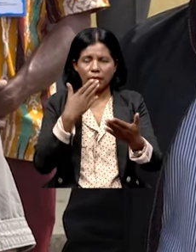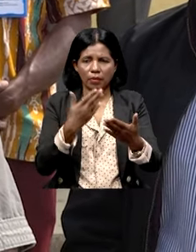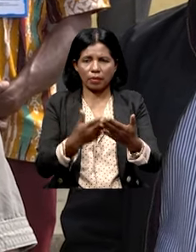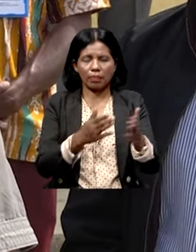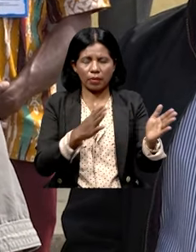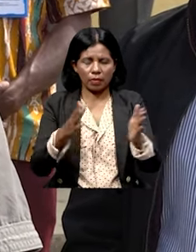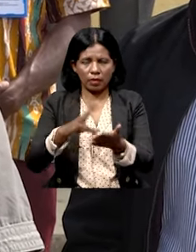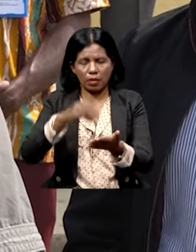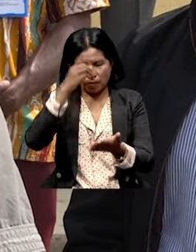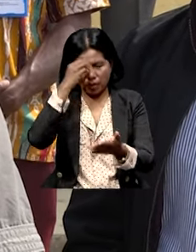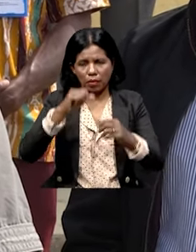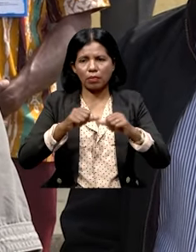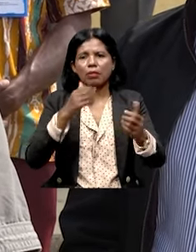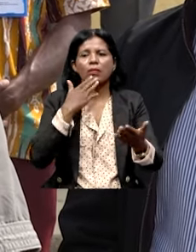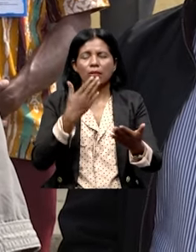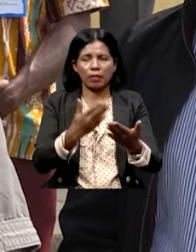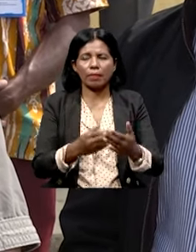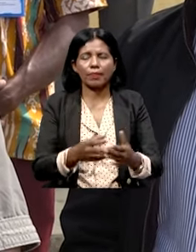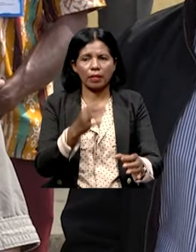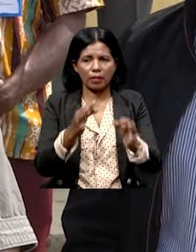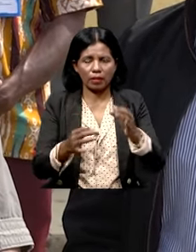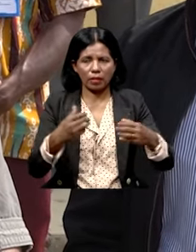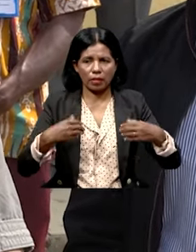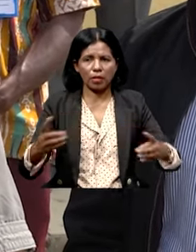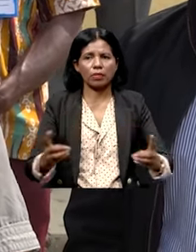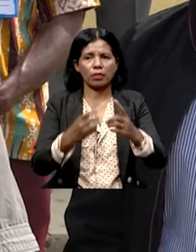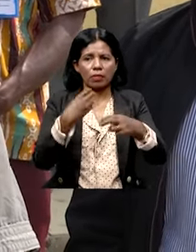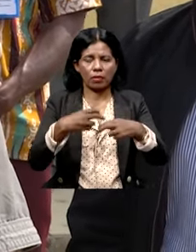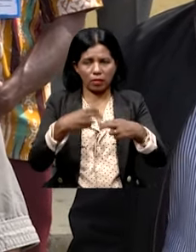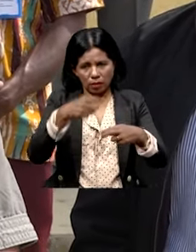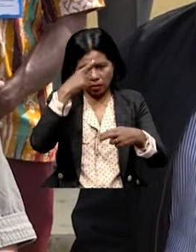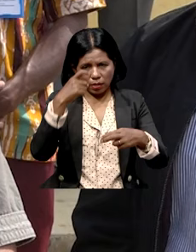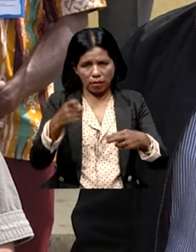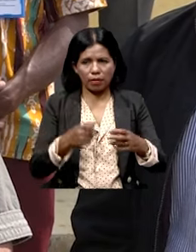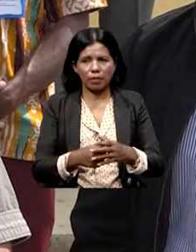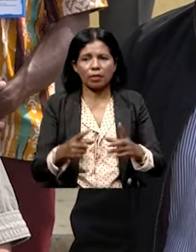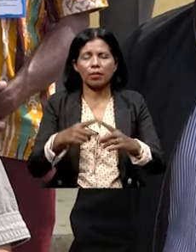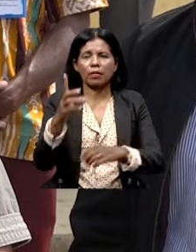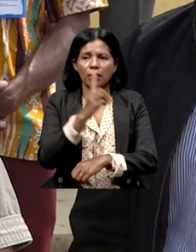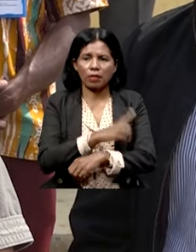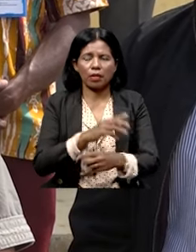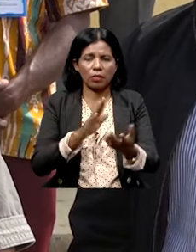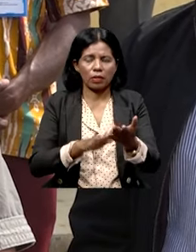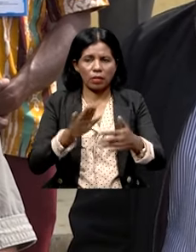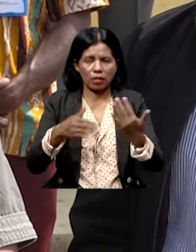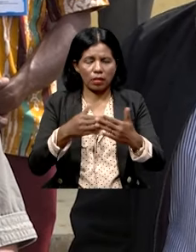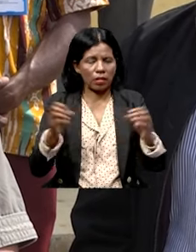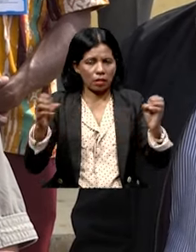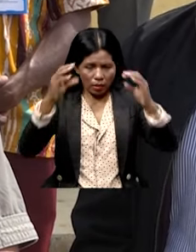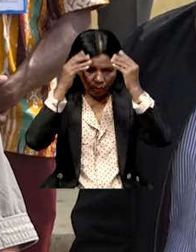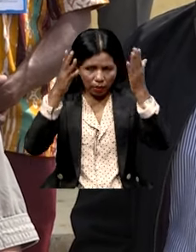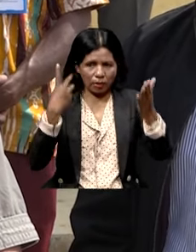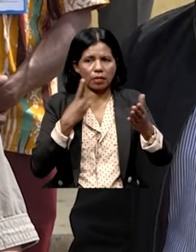processo de ensino e aprendizagem lá o dia. Mas que ia dificuldade de ver, né? Também, né? Mas que a mãe, a escola ser bem, mas que lá é professor, né?